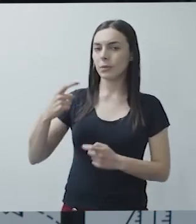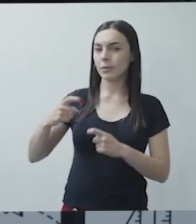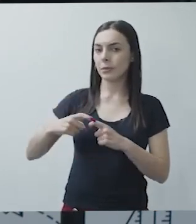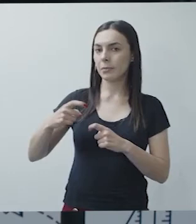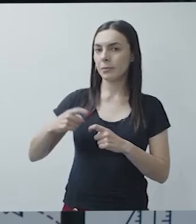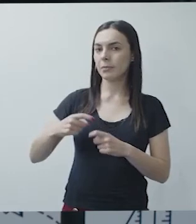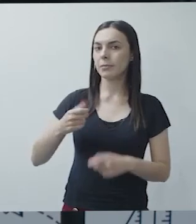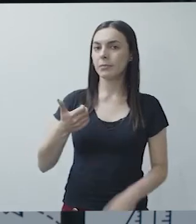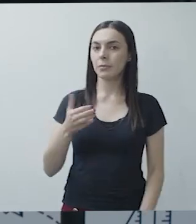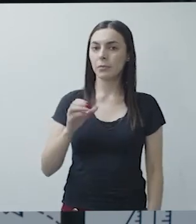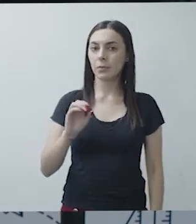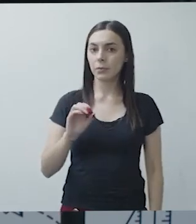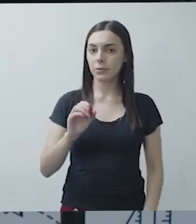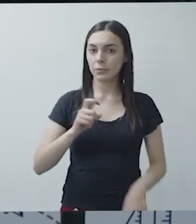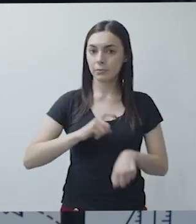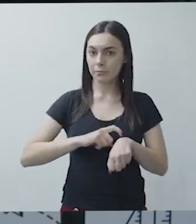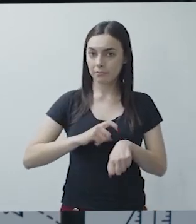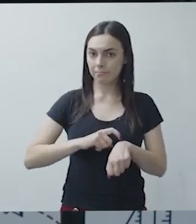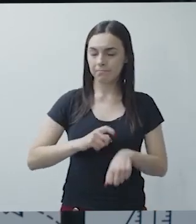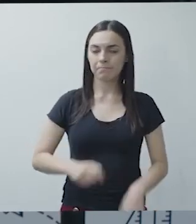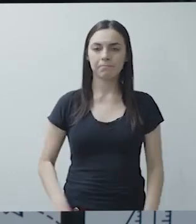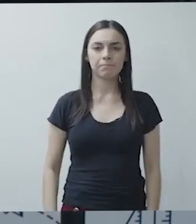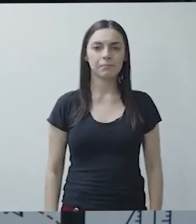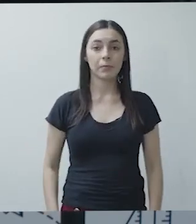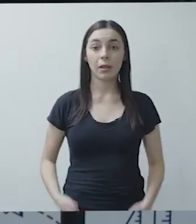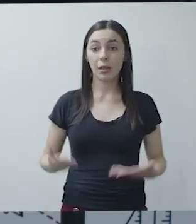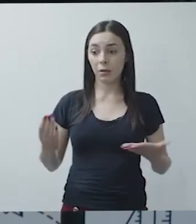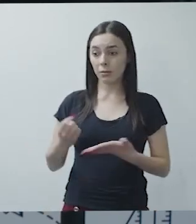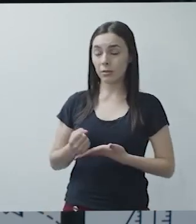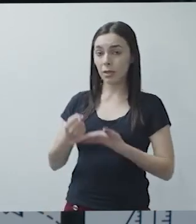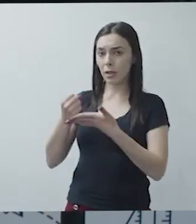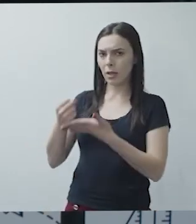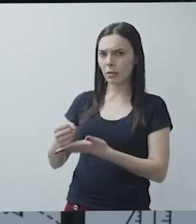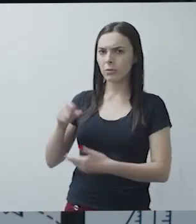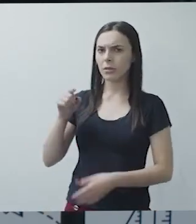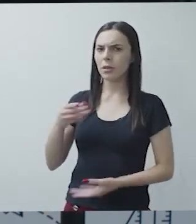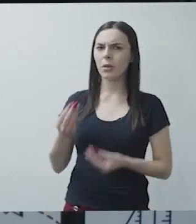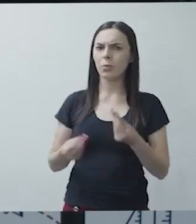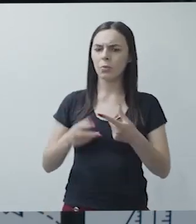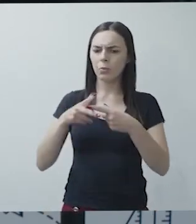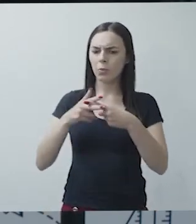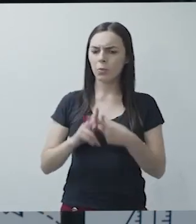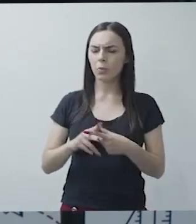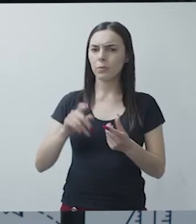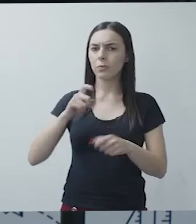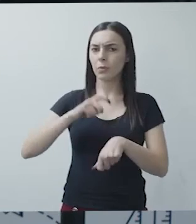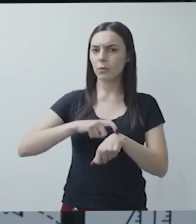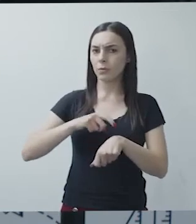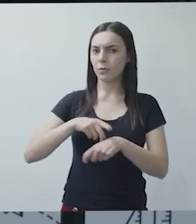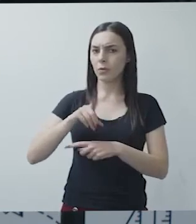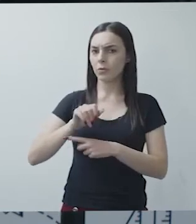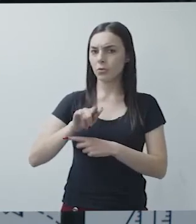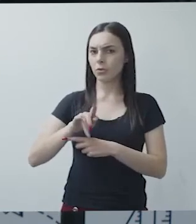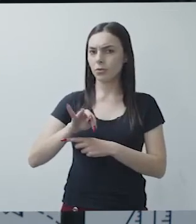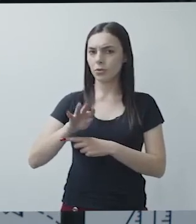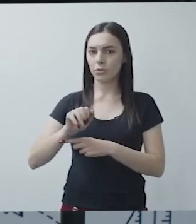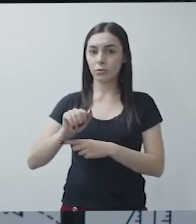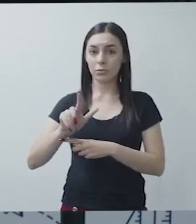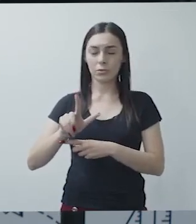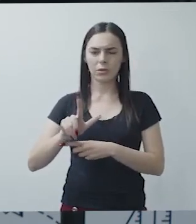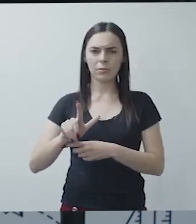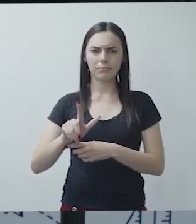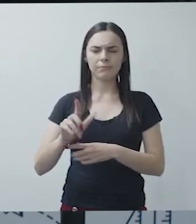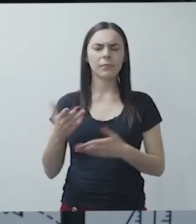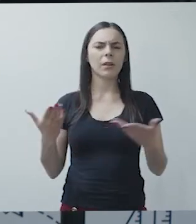às 10 horas. Ajude a programar o relógio digital do Léo. Então, olha lá. Se a consulta